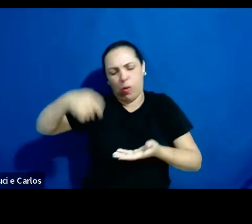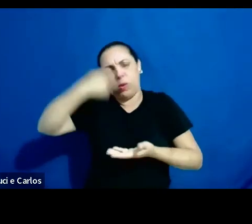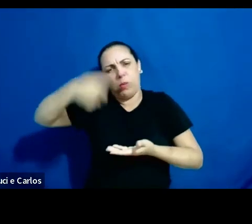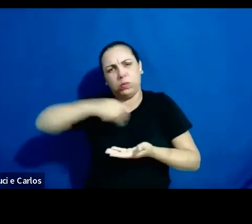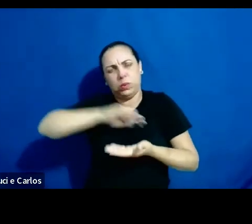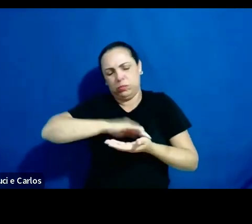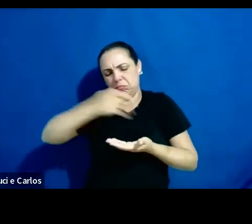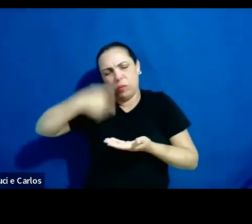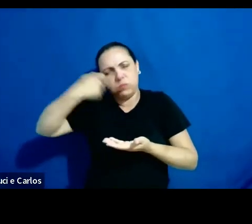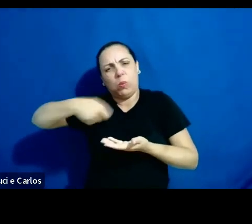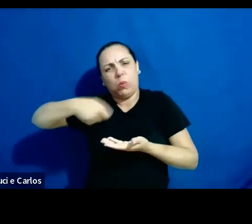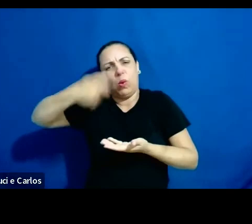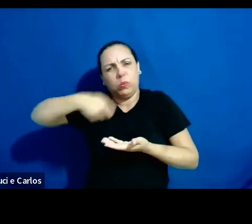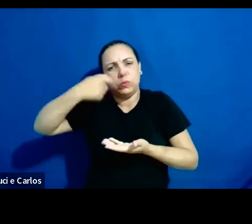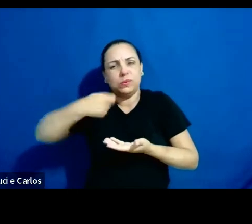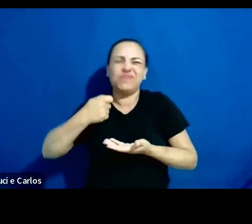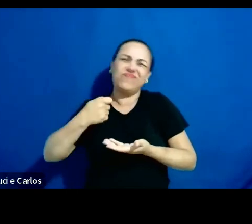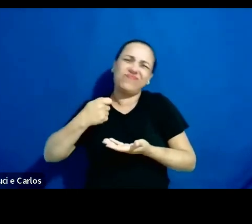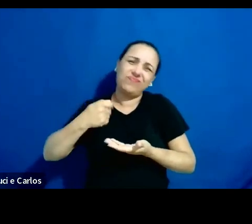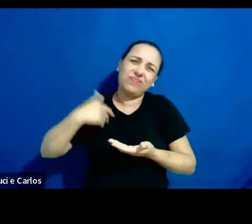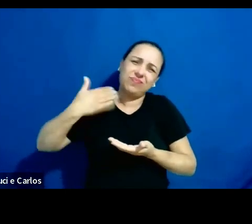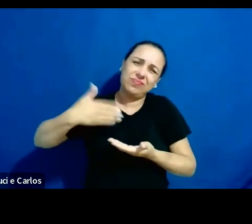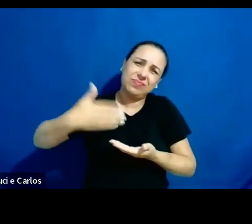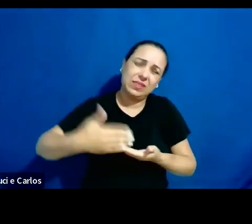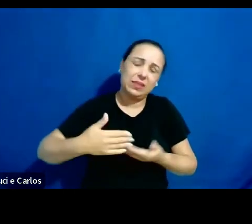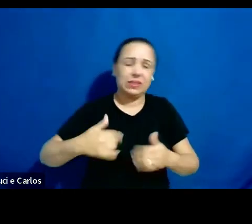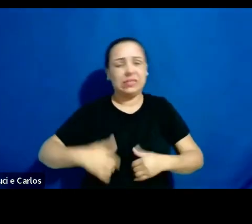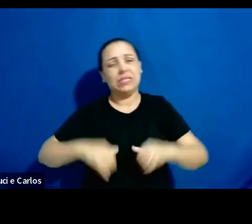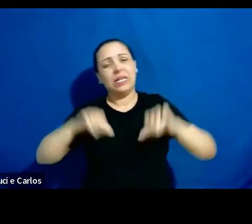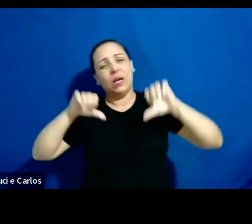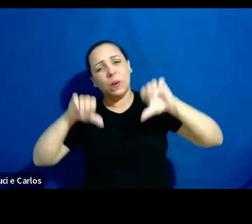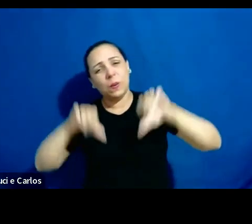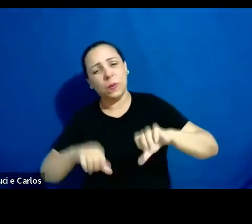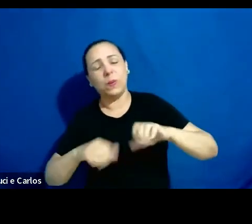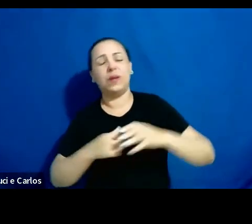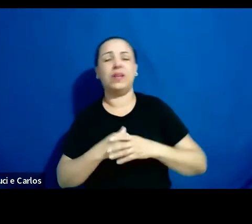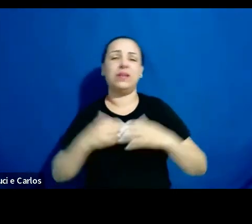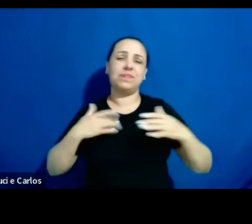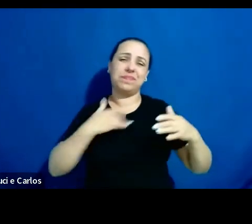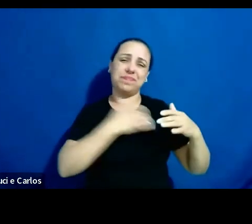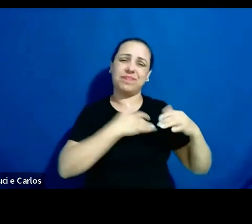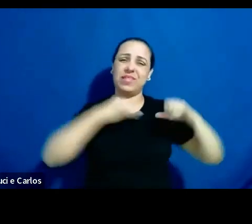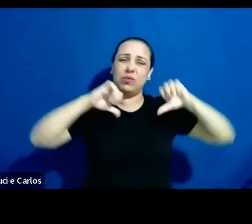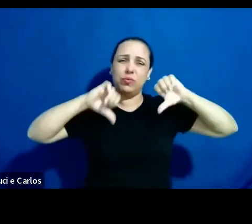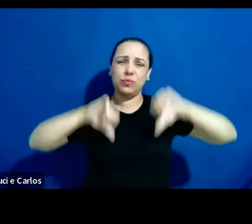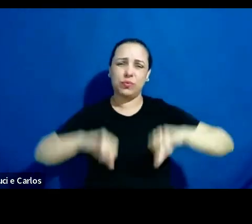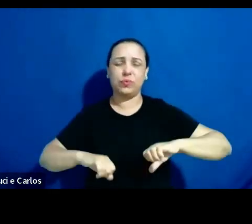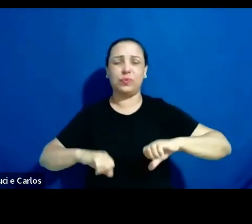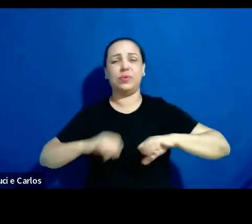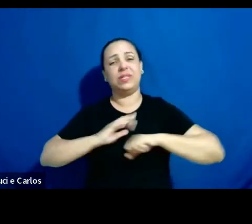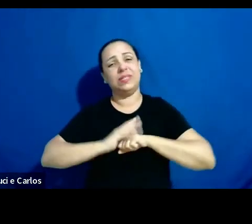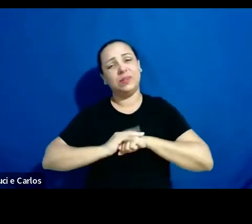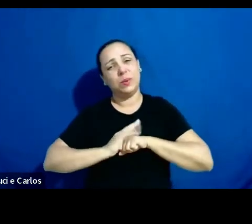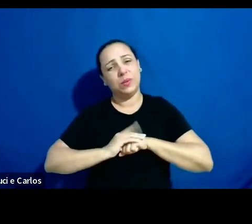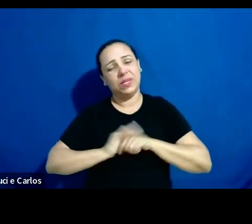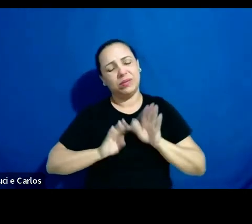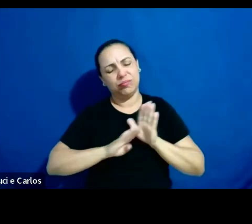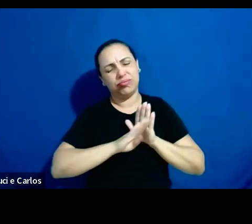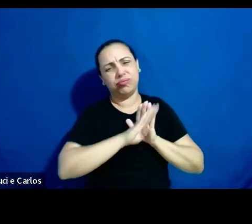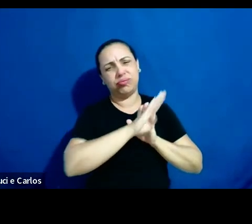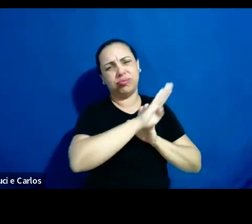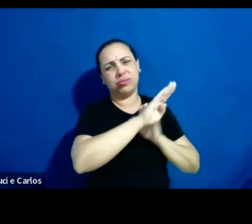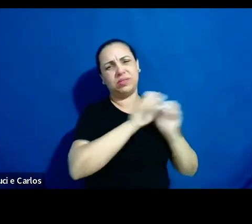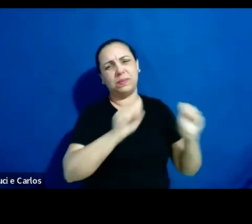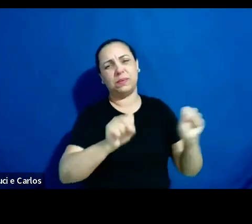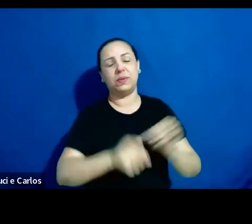erros que acontecem na manutenção do corpo físico. É erro de manutenção, certo? Não tirou